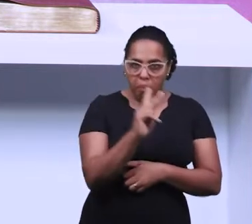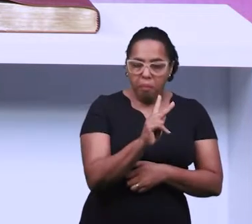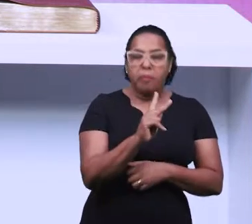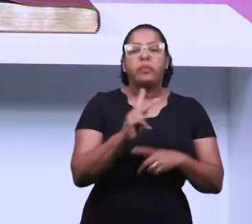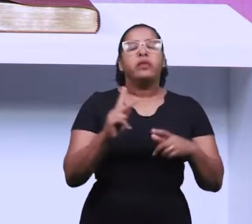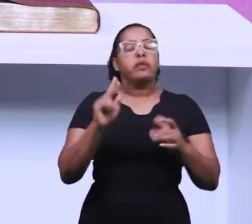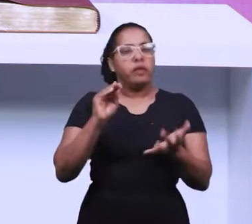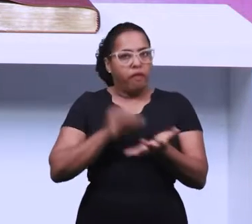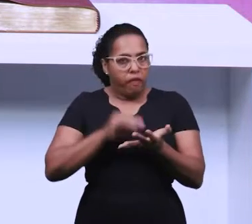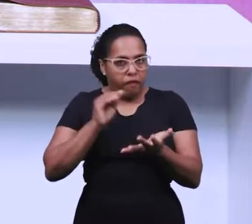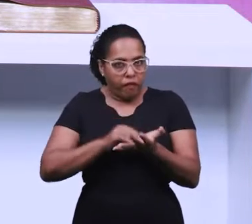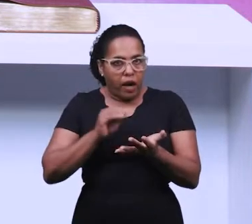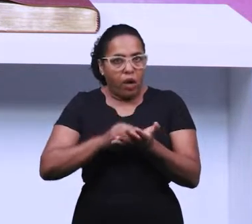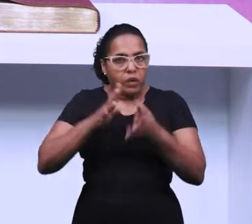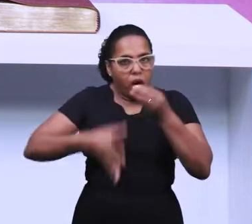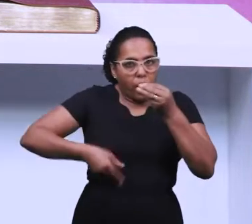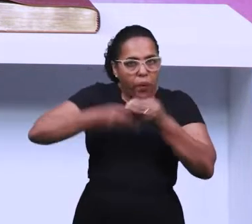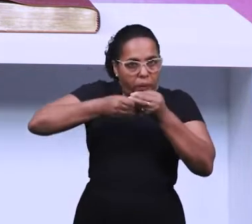completamente desenvolvido.